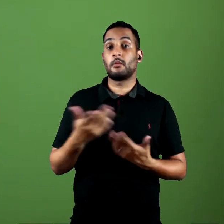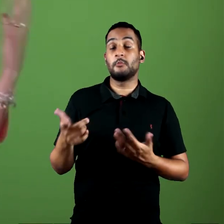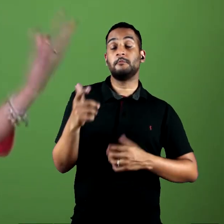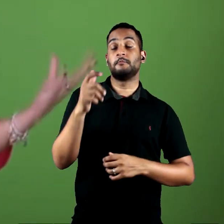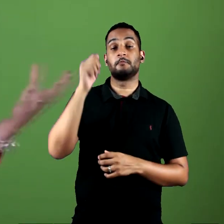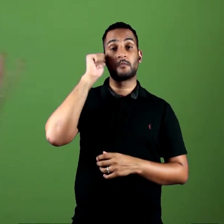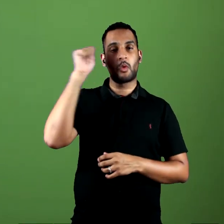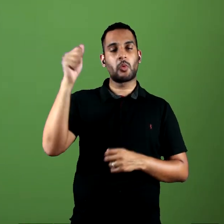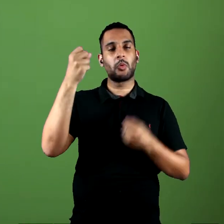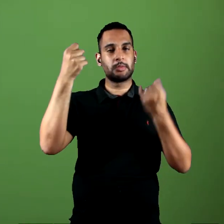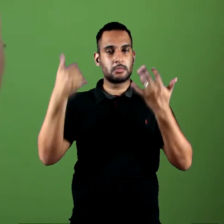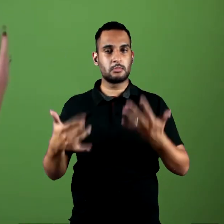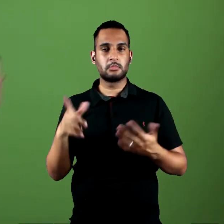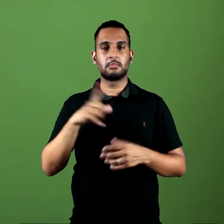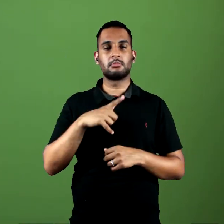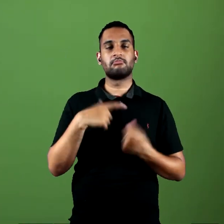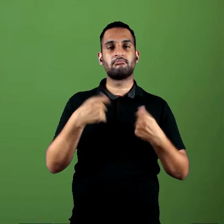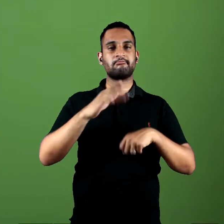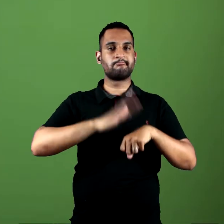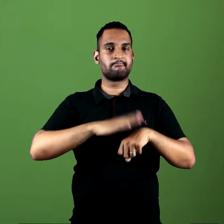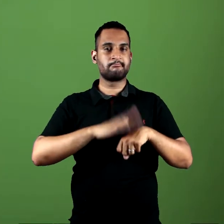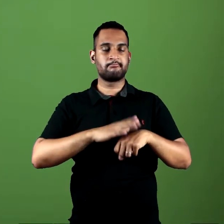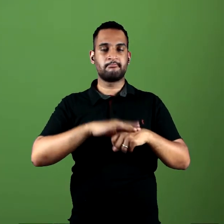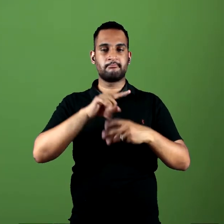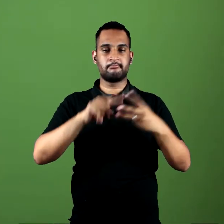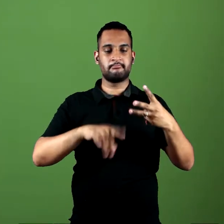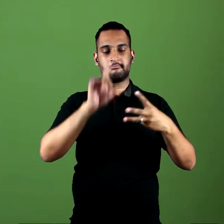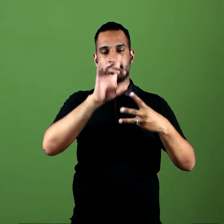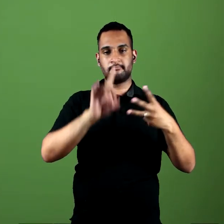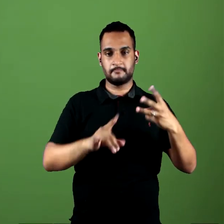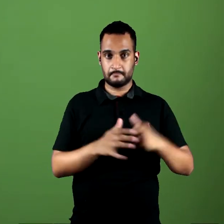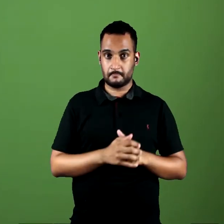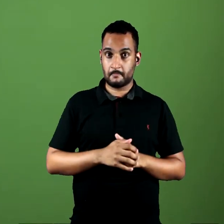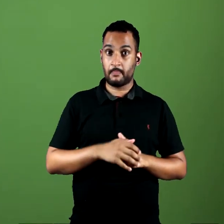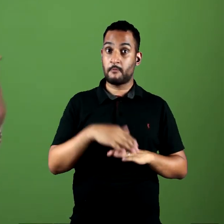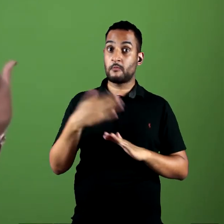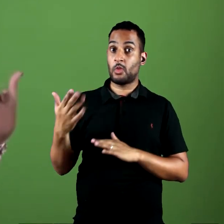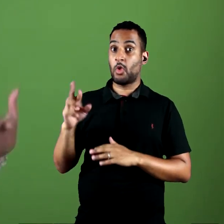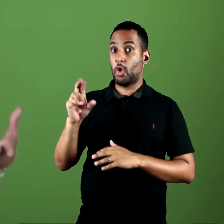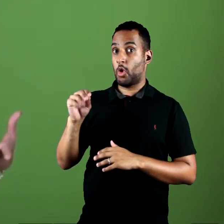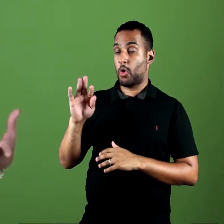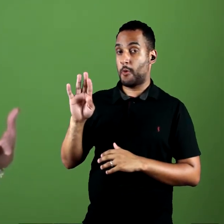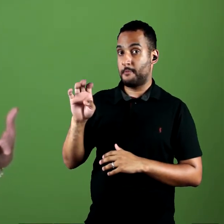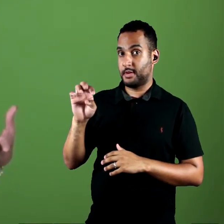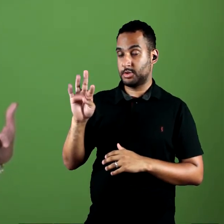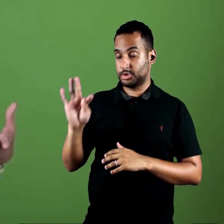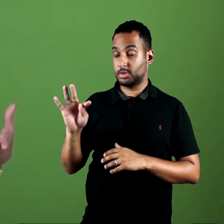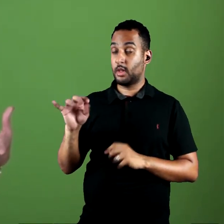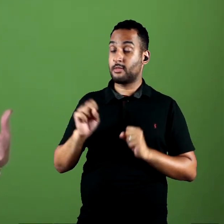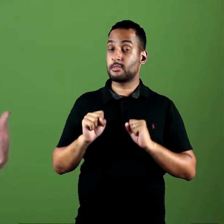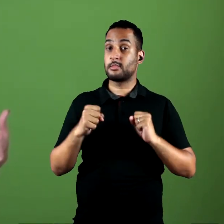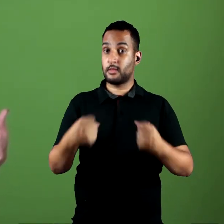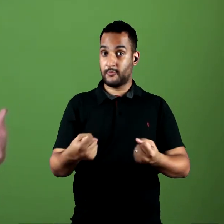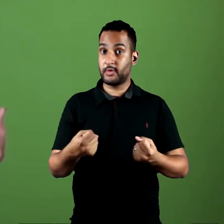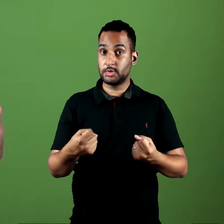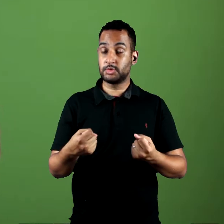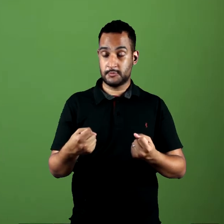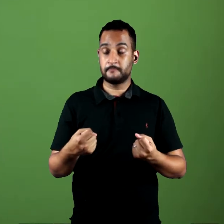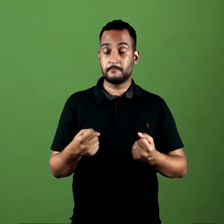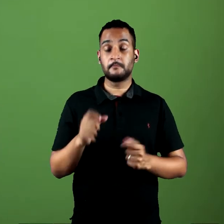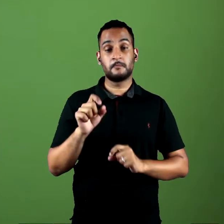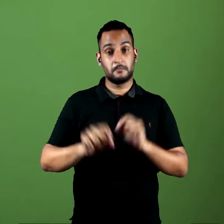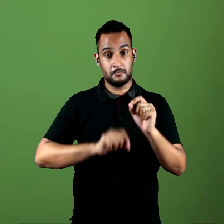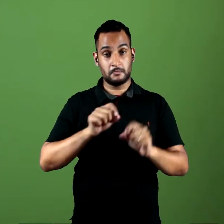dos vários aspectos da inteligência, Robert Steinberg, em sua teoria triádica da inteligência